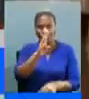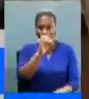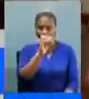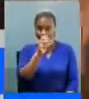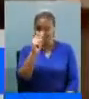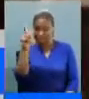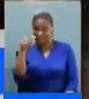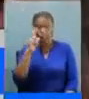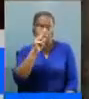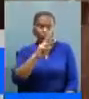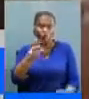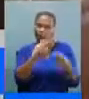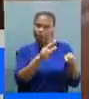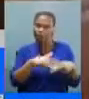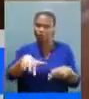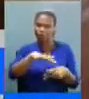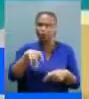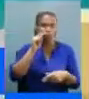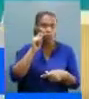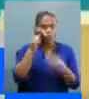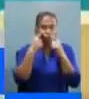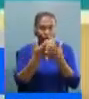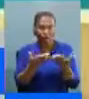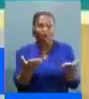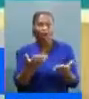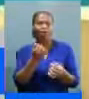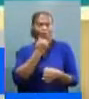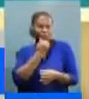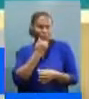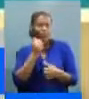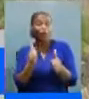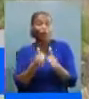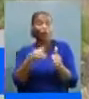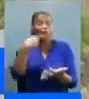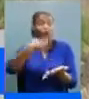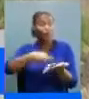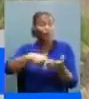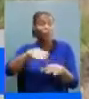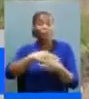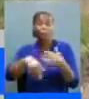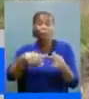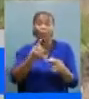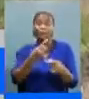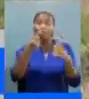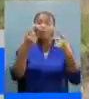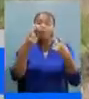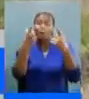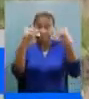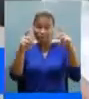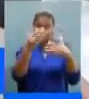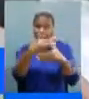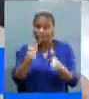Gonçalves, que visitou vários pontos turísticos, mostrou-se agradado com os investimentos que estão a ser feitos pelos operadores no